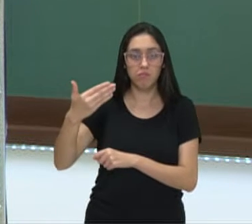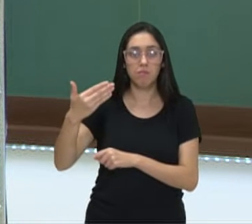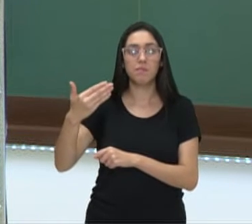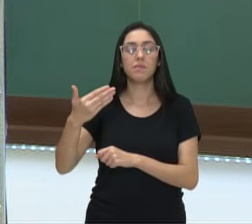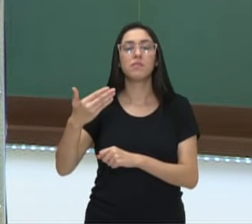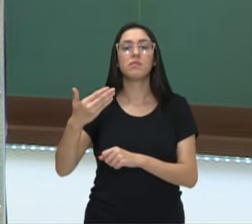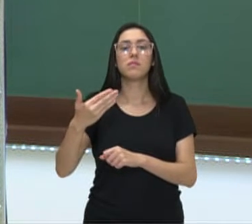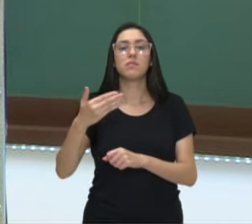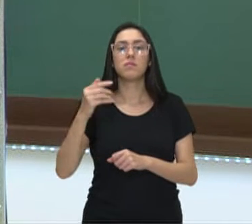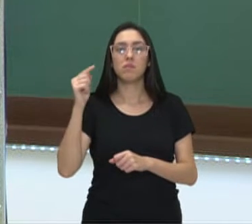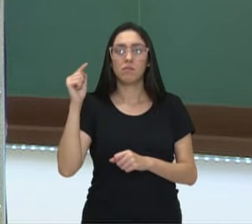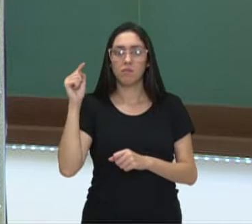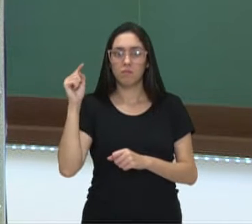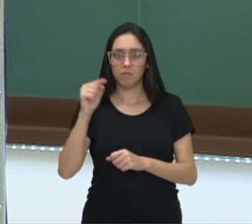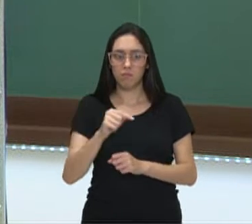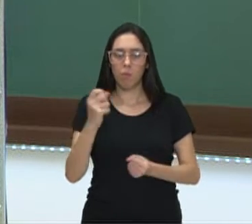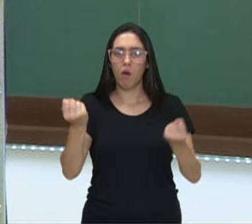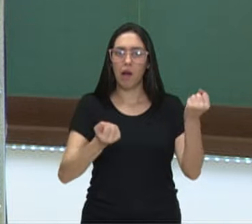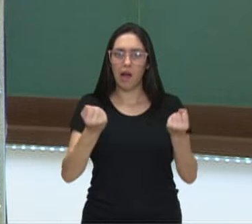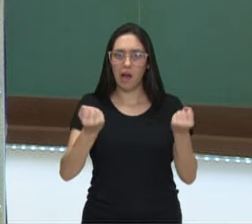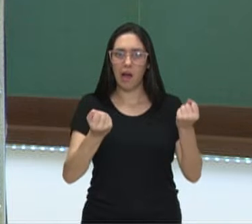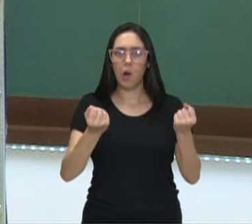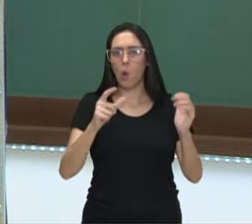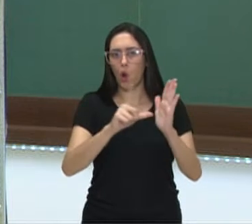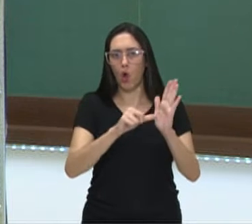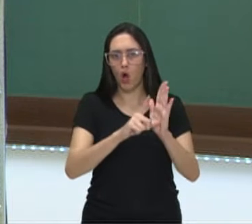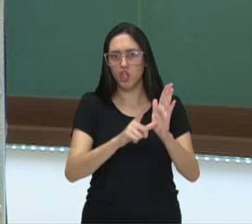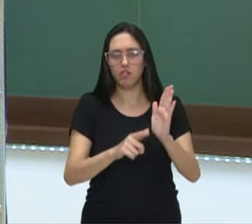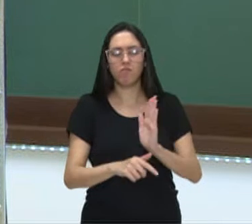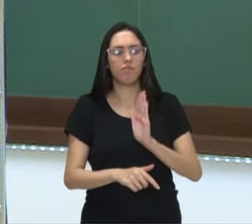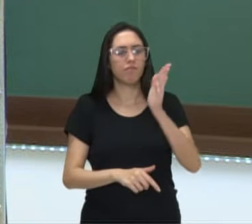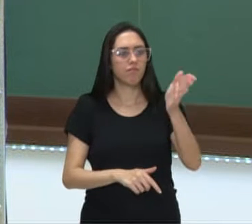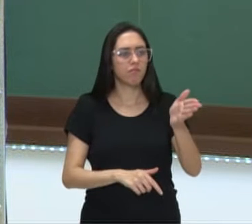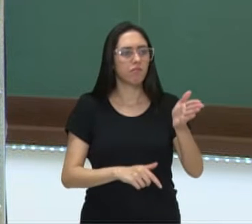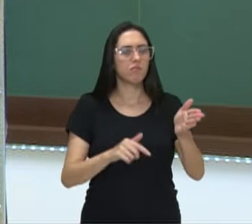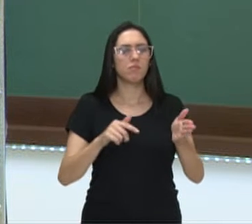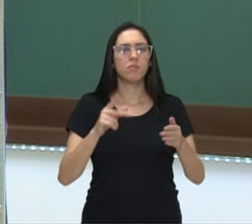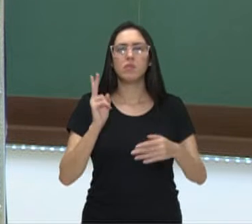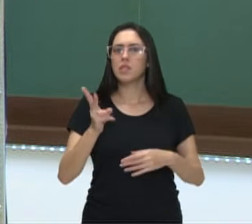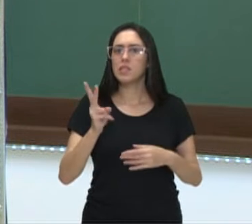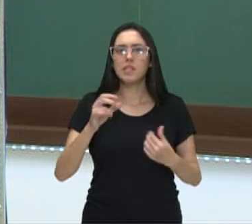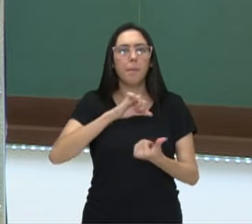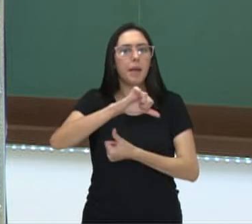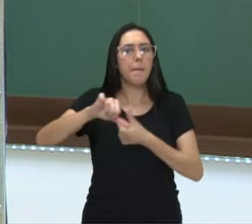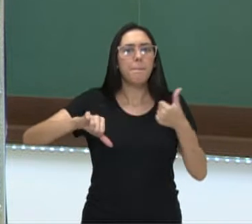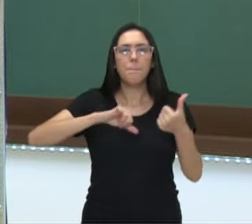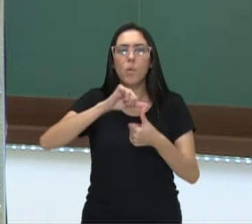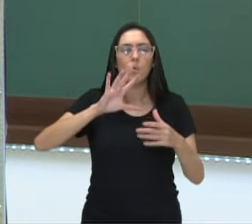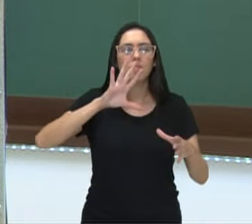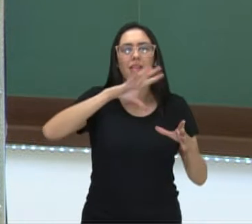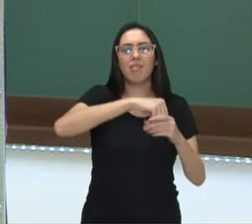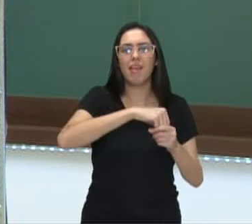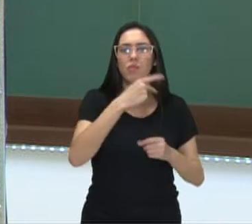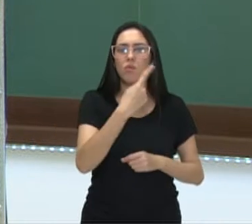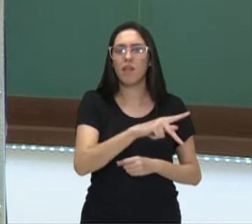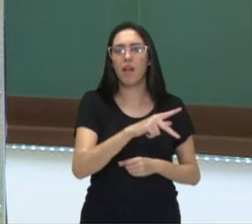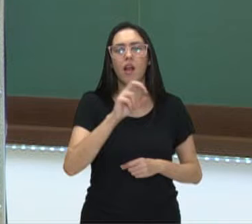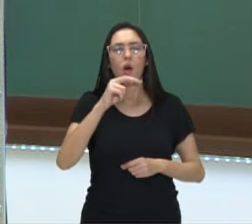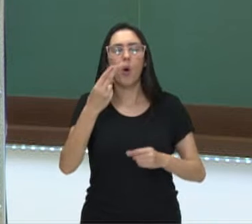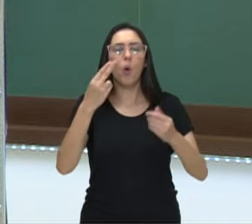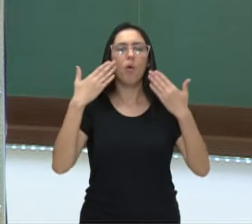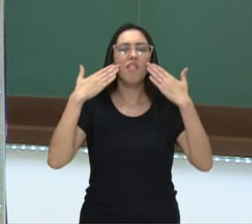quando é reposto no mercado, o que acontece? A cada ano alteram-se alguns detalhes estéticos, como por exemplo